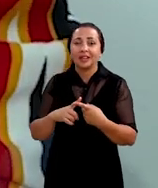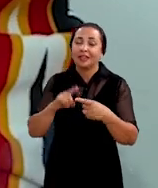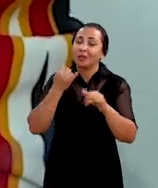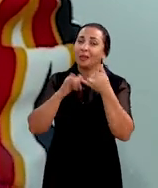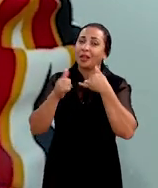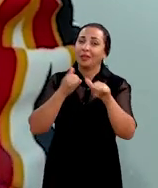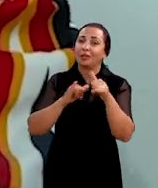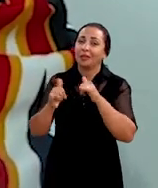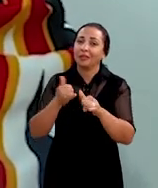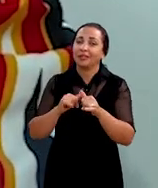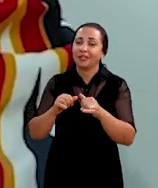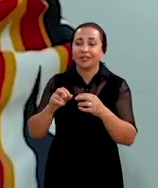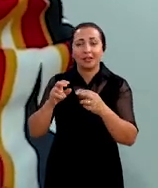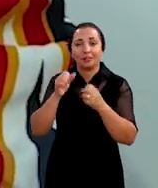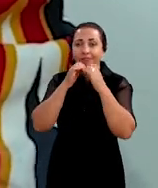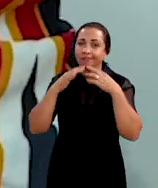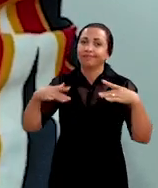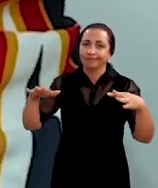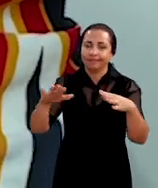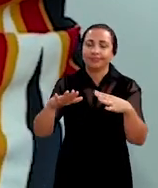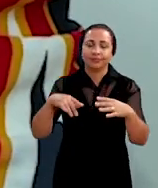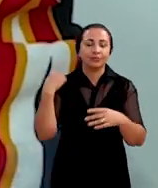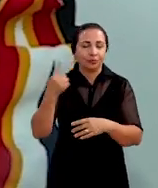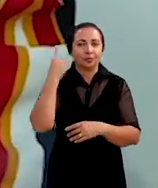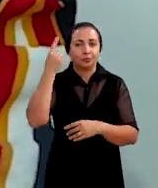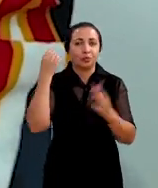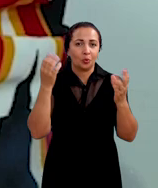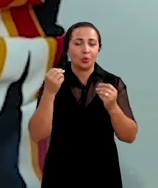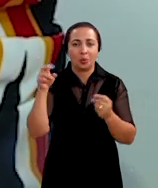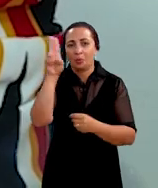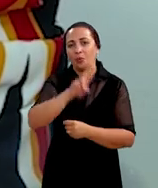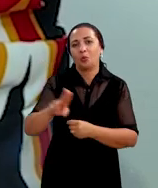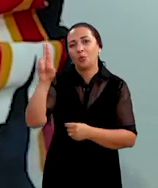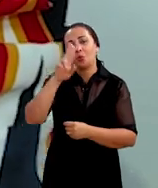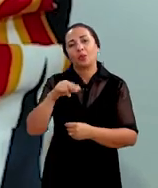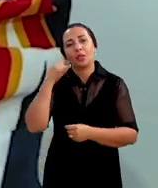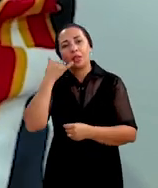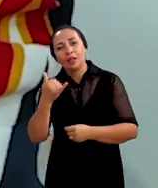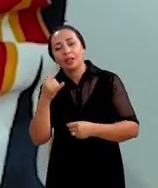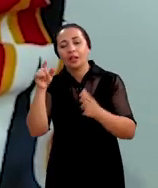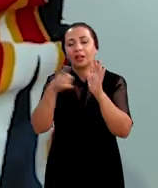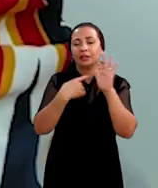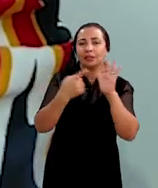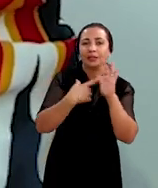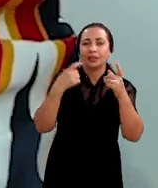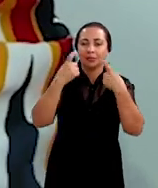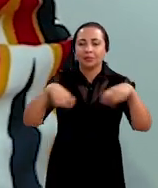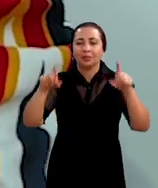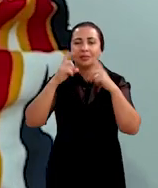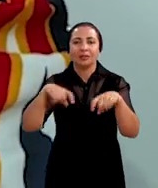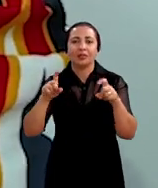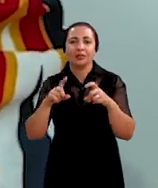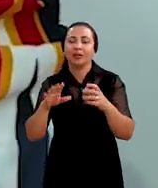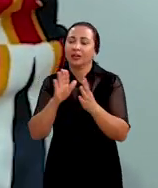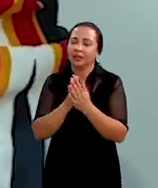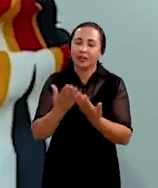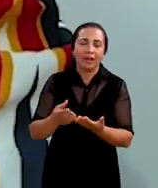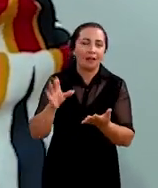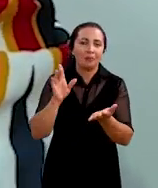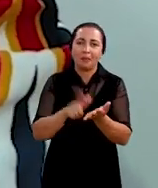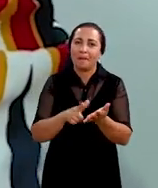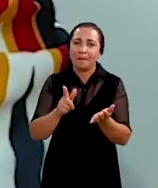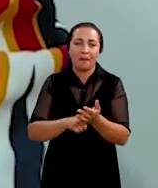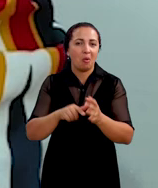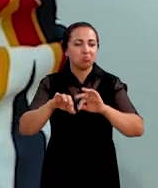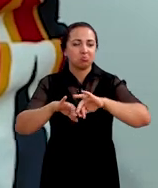detrimento dos eletrônicos, né? Então, durante a pandemia, aumentou muito mais o uso de eletrônicos do que realmente